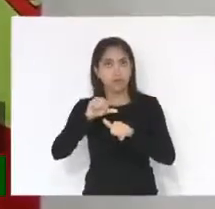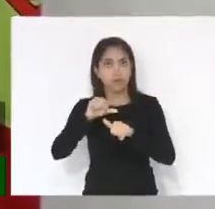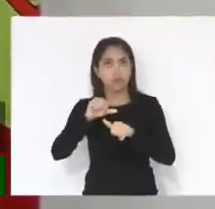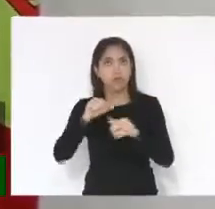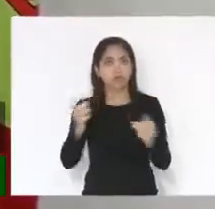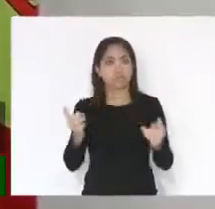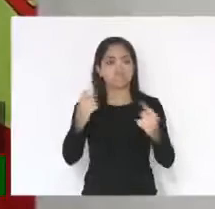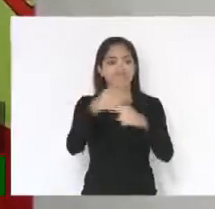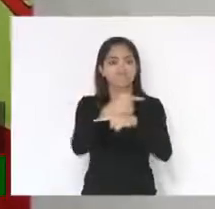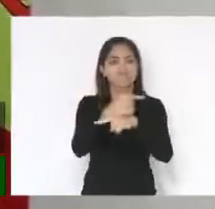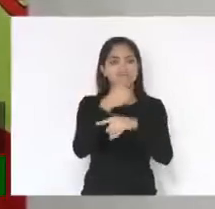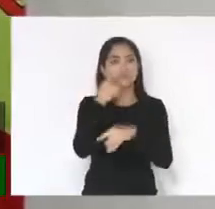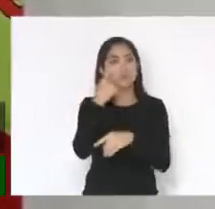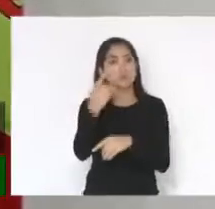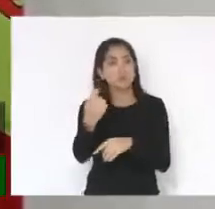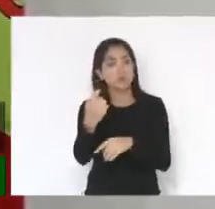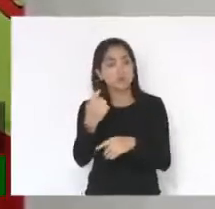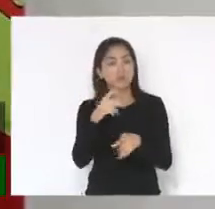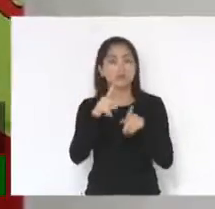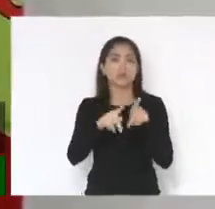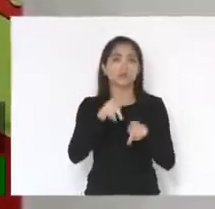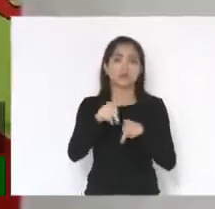contramão dos interesses do cidadão,